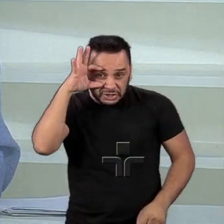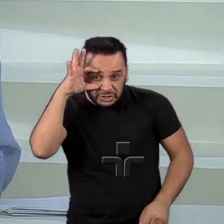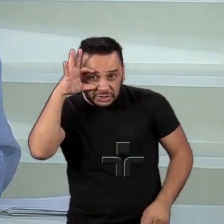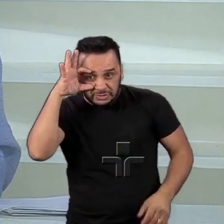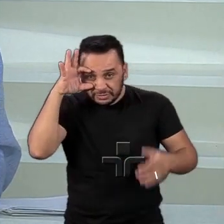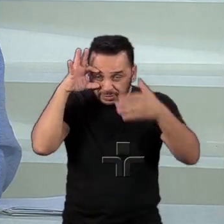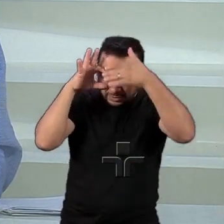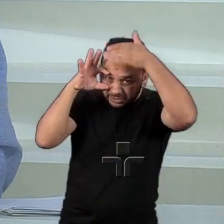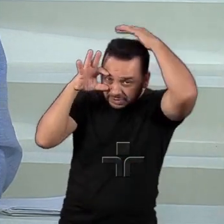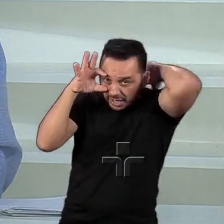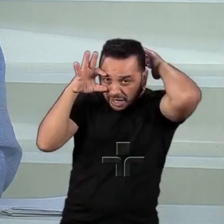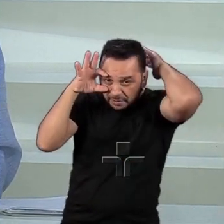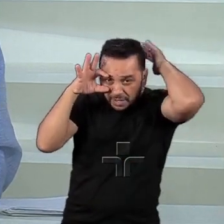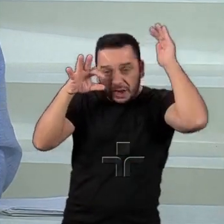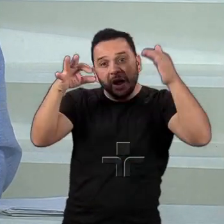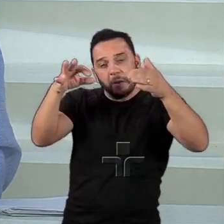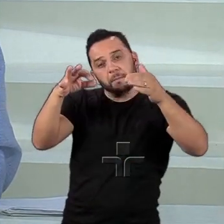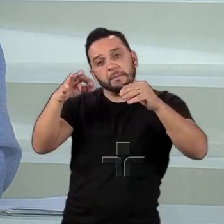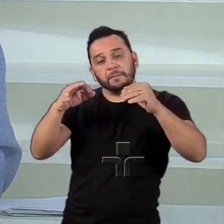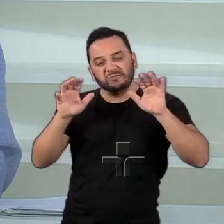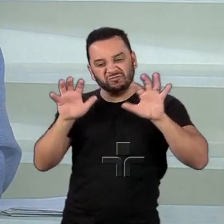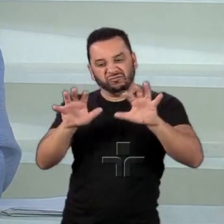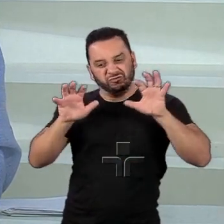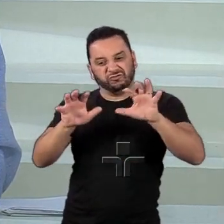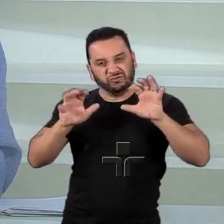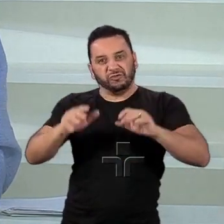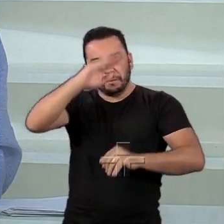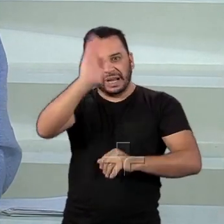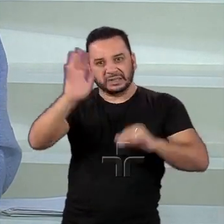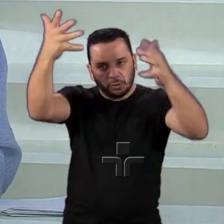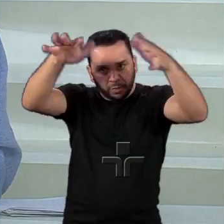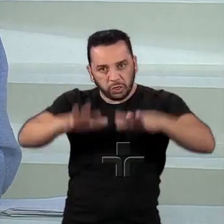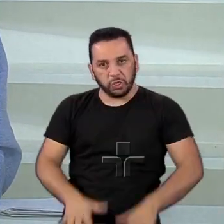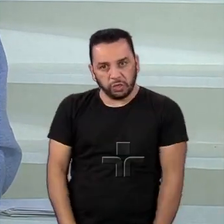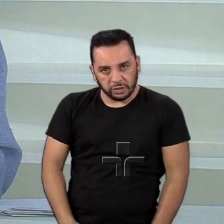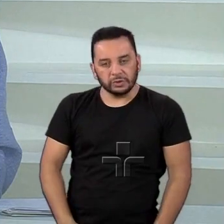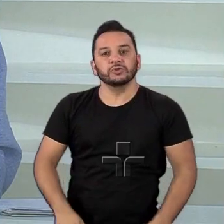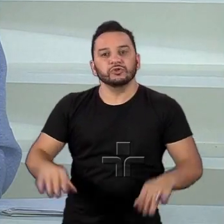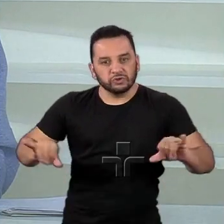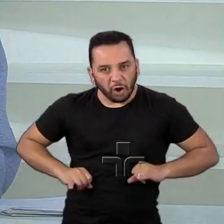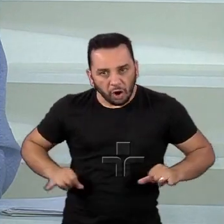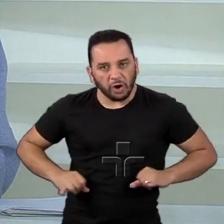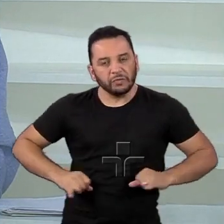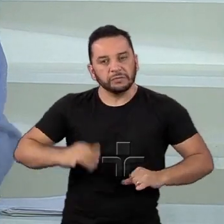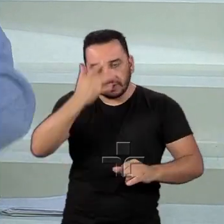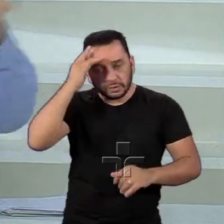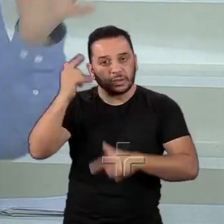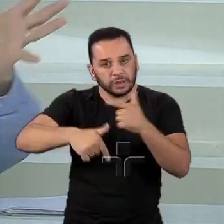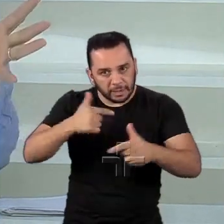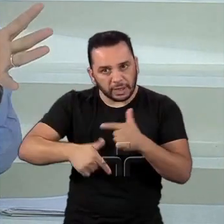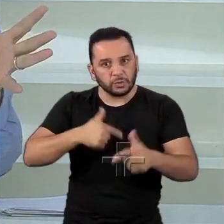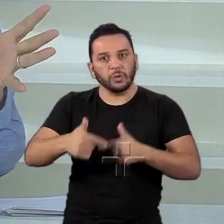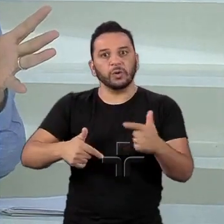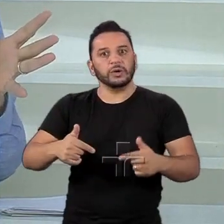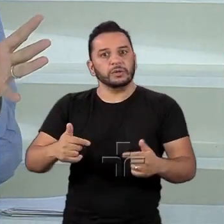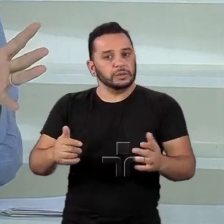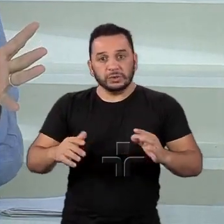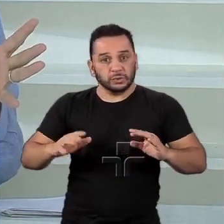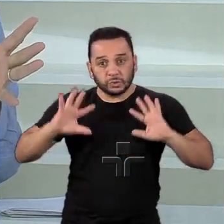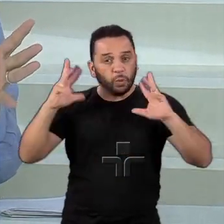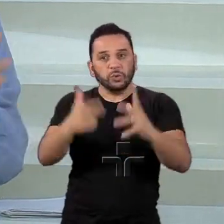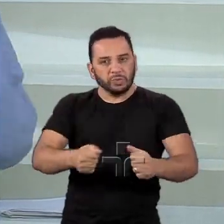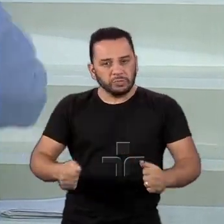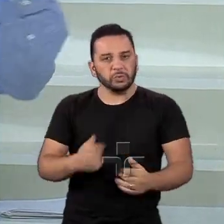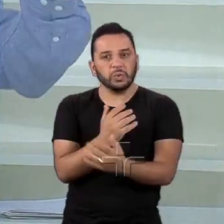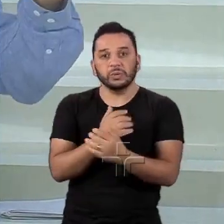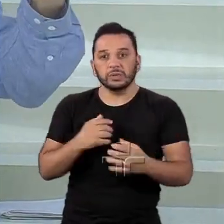Brasil nessa que é a maior recessão e mais brutal causa de sofrimento de trabalhadores, de empresários, de comerciantes, e que cria um ambiente de desespero,